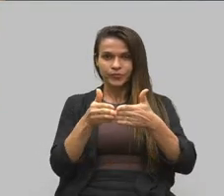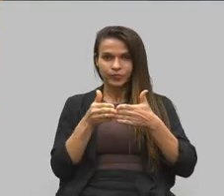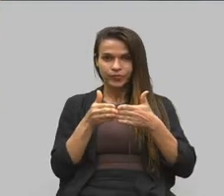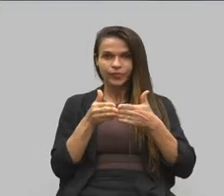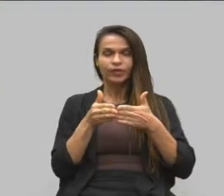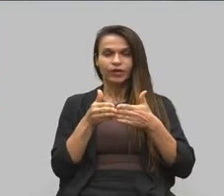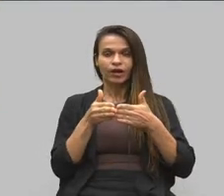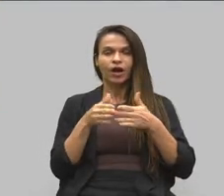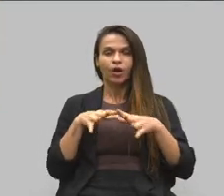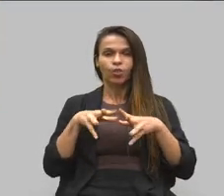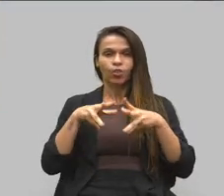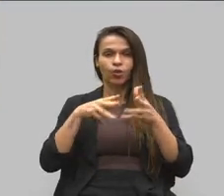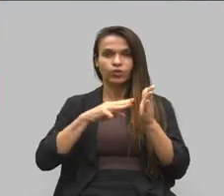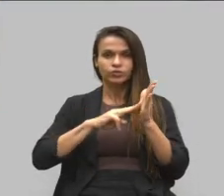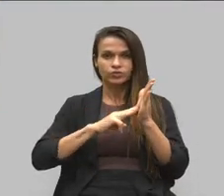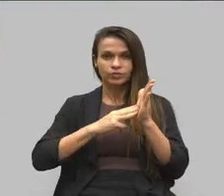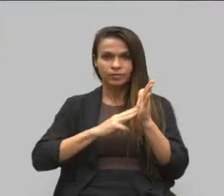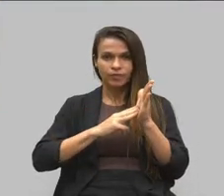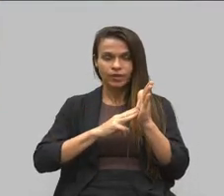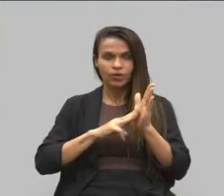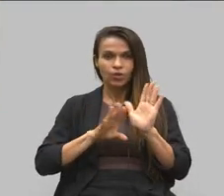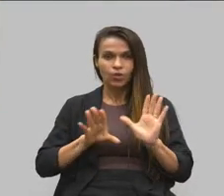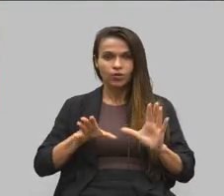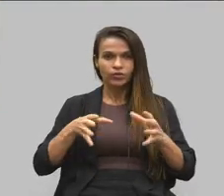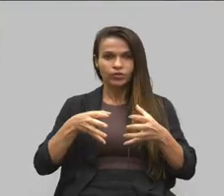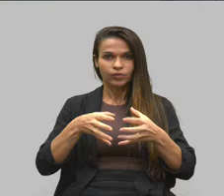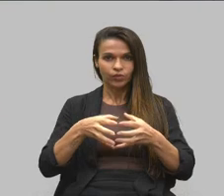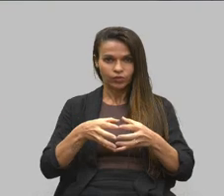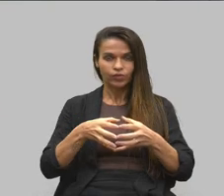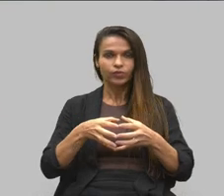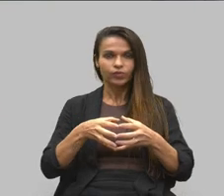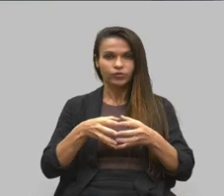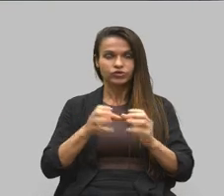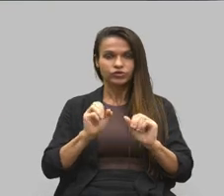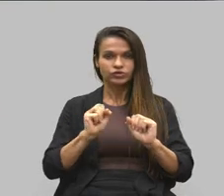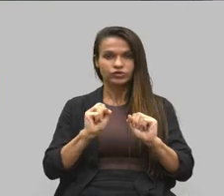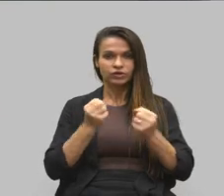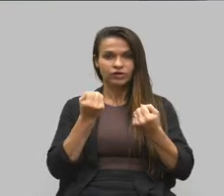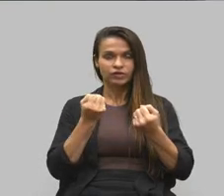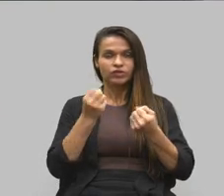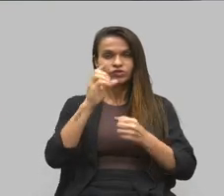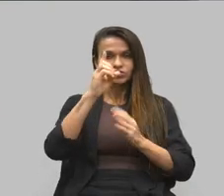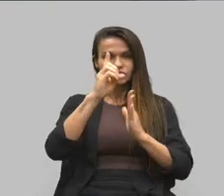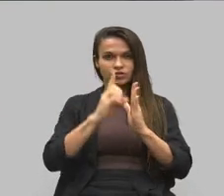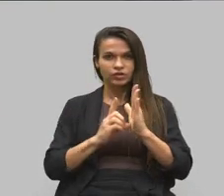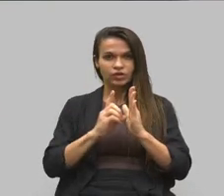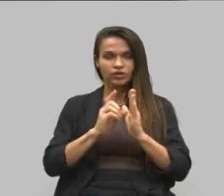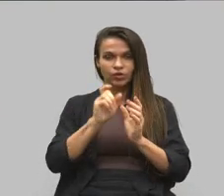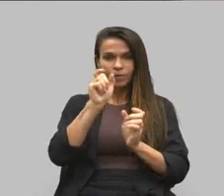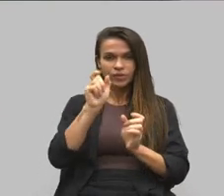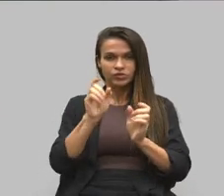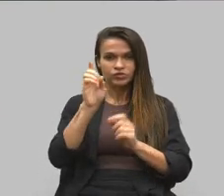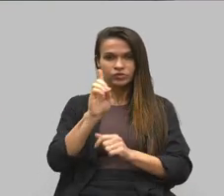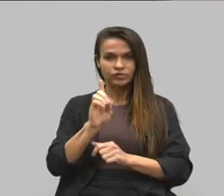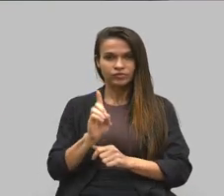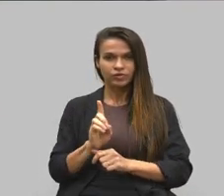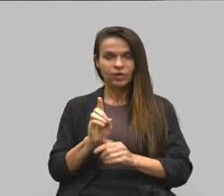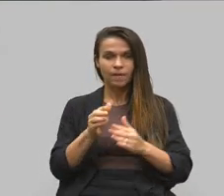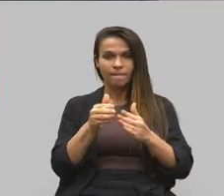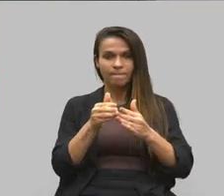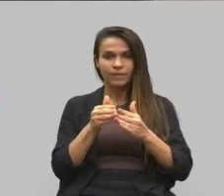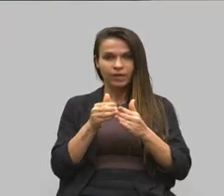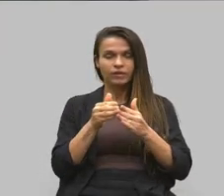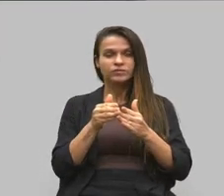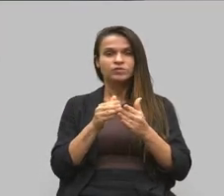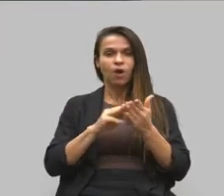demais membros da nossa comissão de defesa dos direitos das pessoas com deficiência convoco os membros